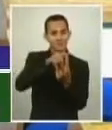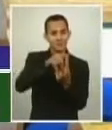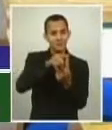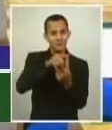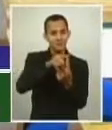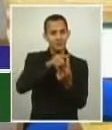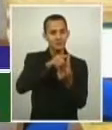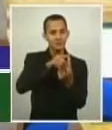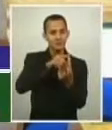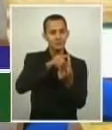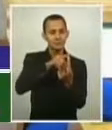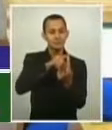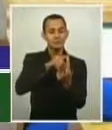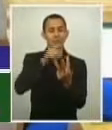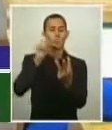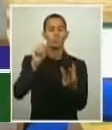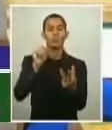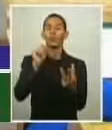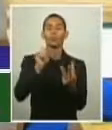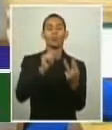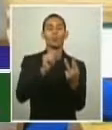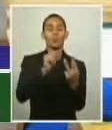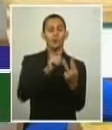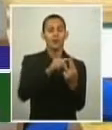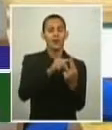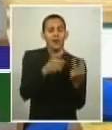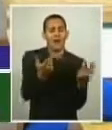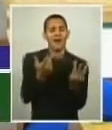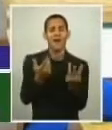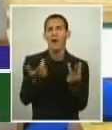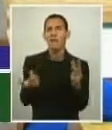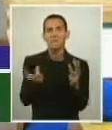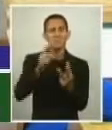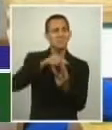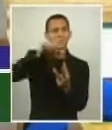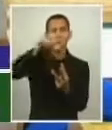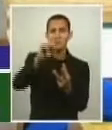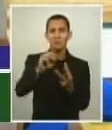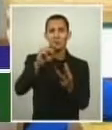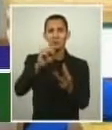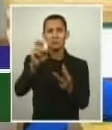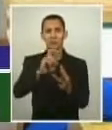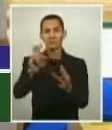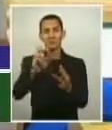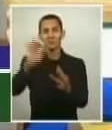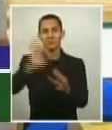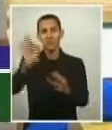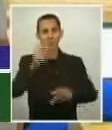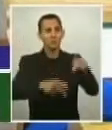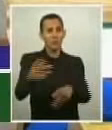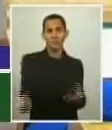estado e quem era o terceiro estado a 95/98 por cento da população francesa